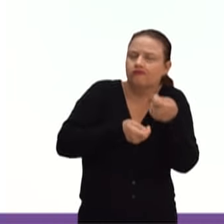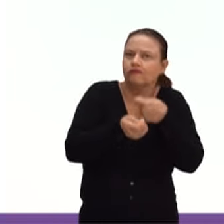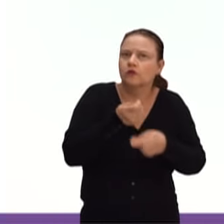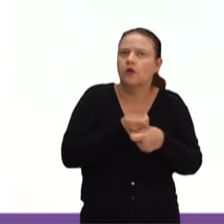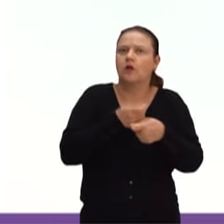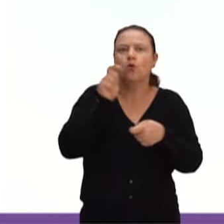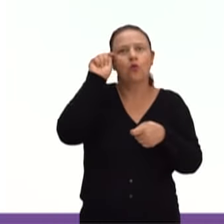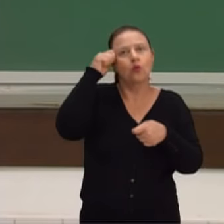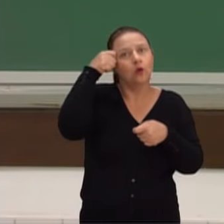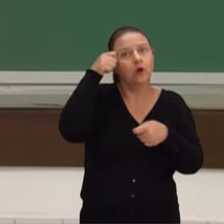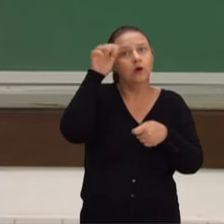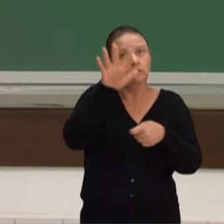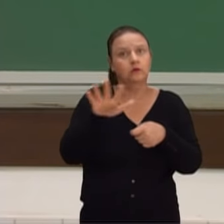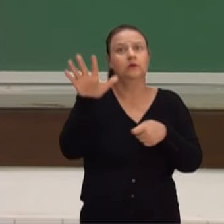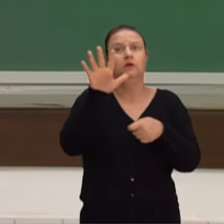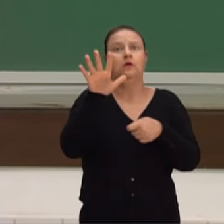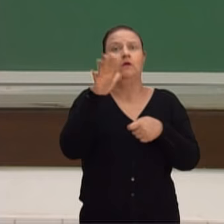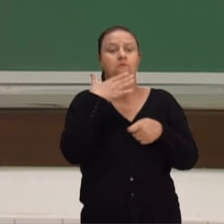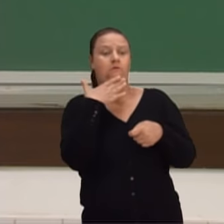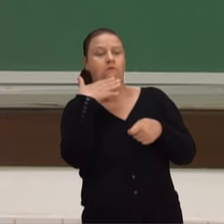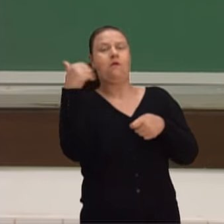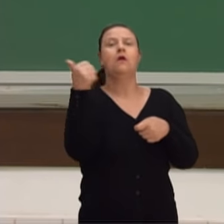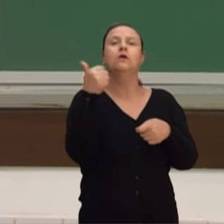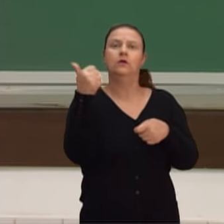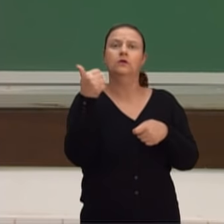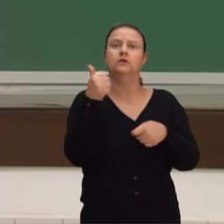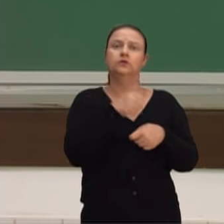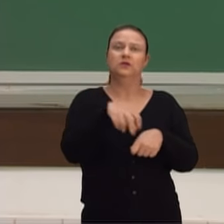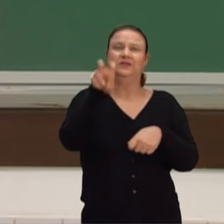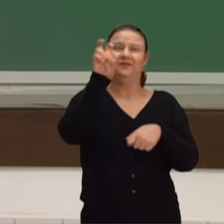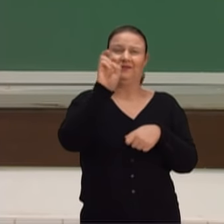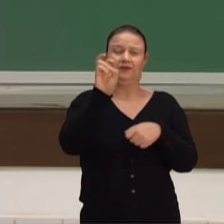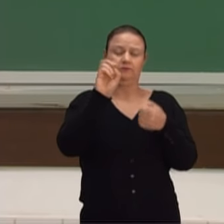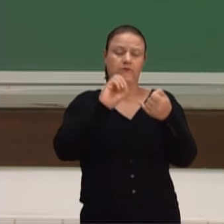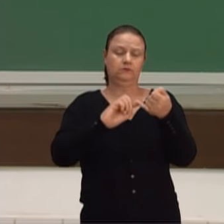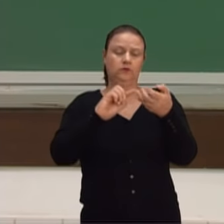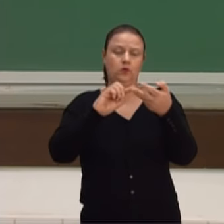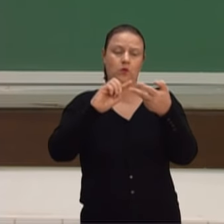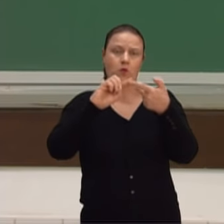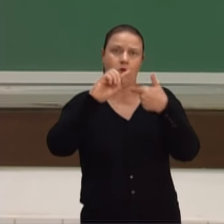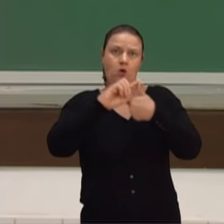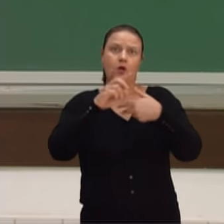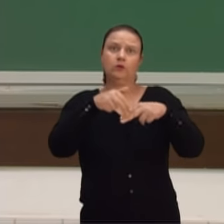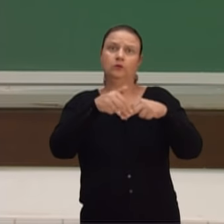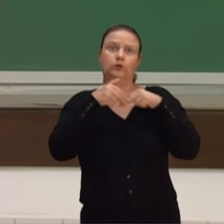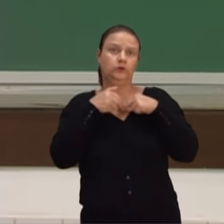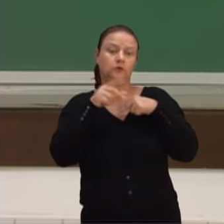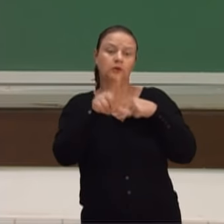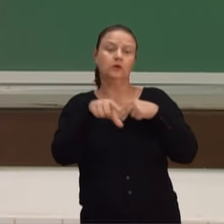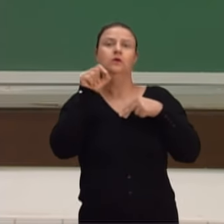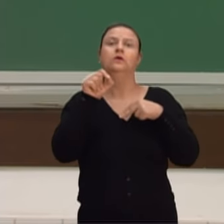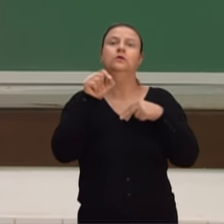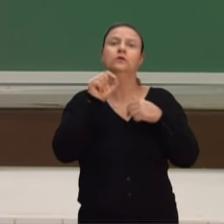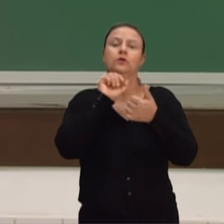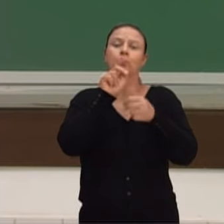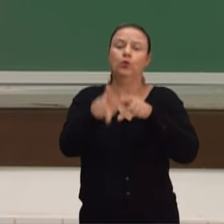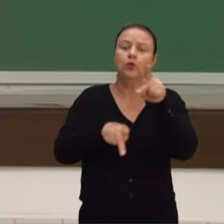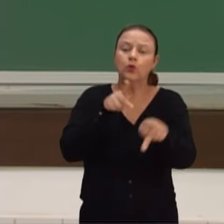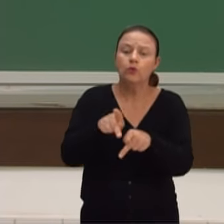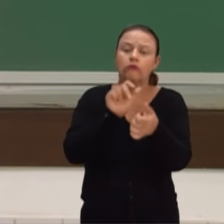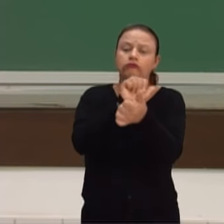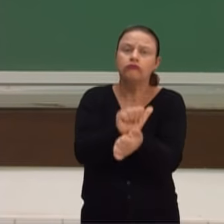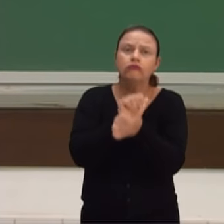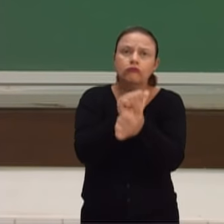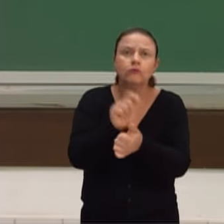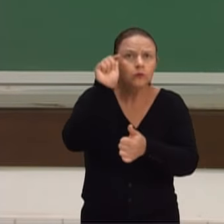sobre a escravidão indígena. E a gente citou lá 5 vantagens ou 5 motivos da escolha da escravidão africana em relação à